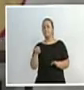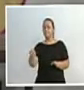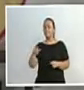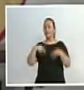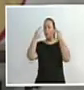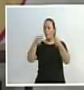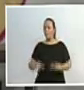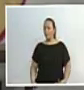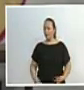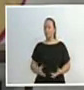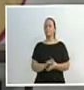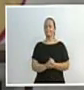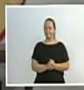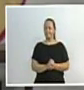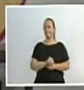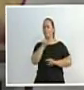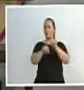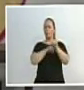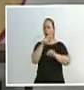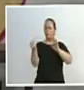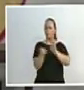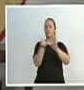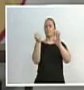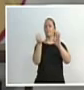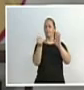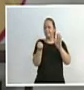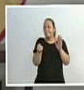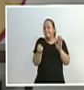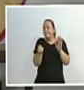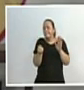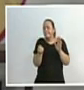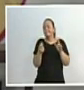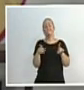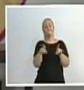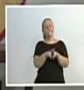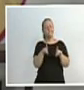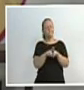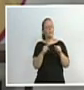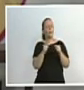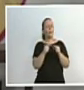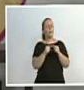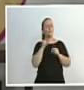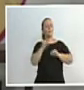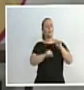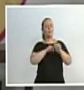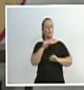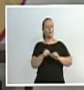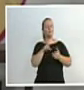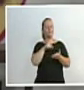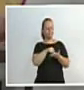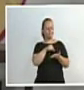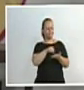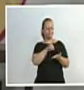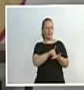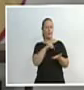o símbolo, sem dúvida nenhuma, também vem relatado pela própria Bíblia, que